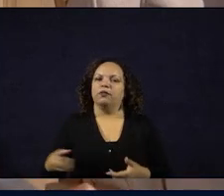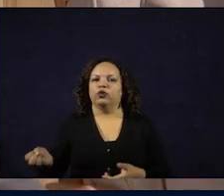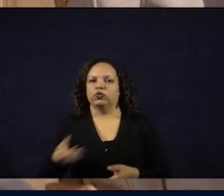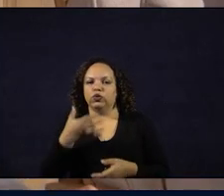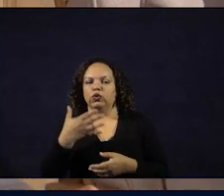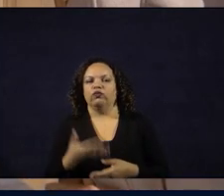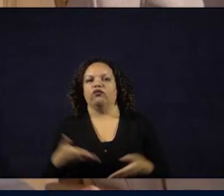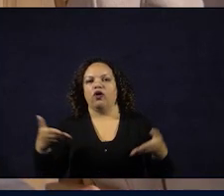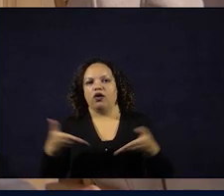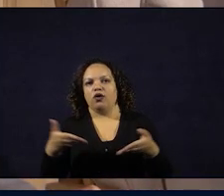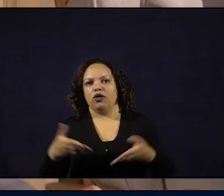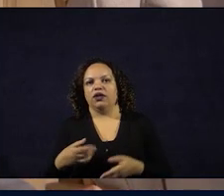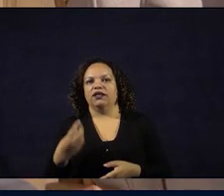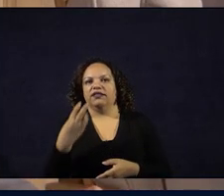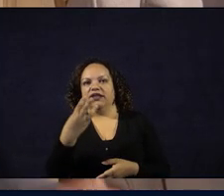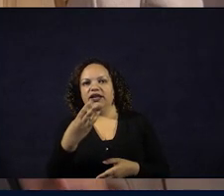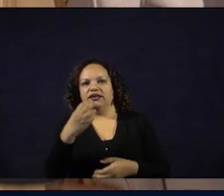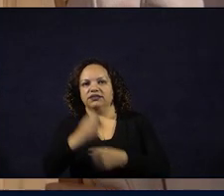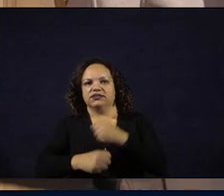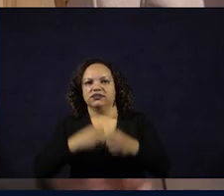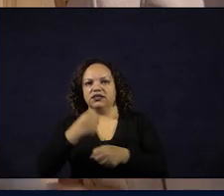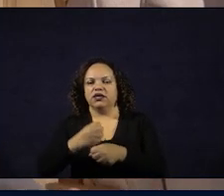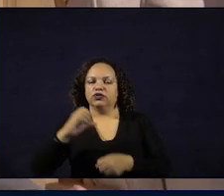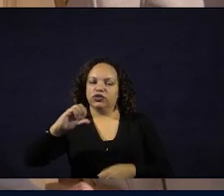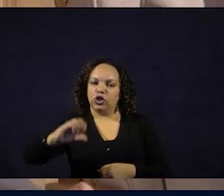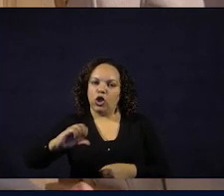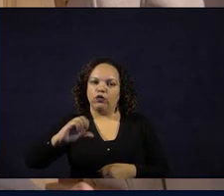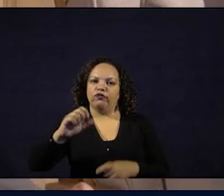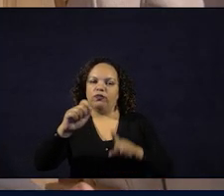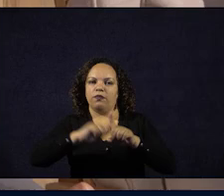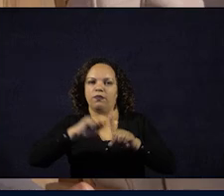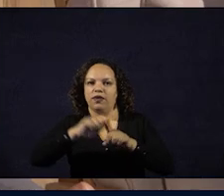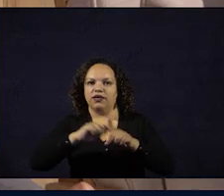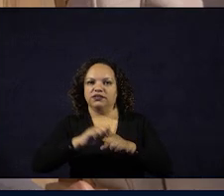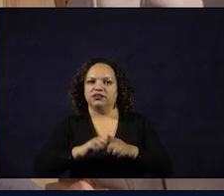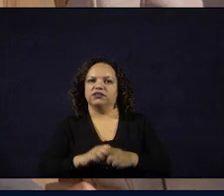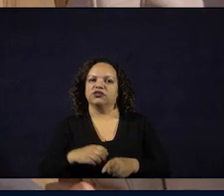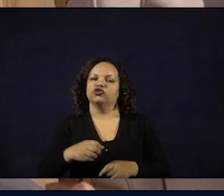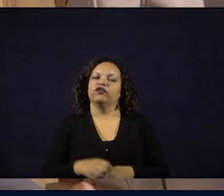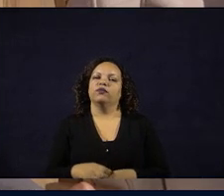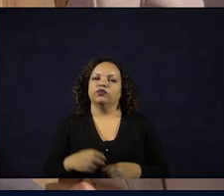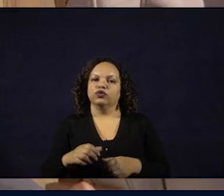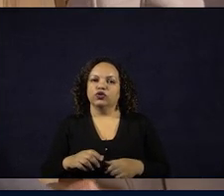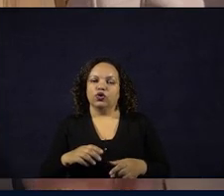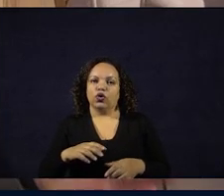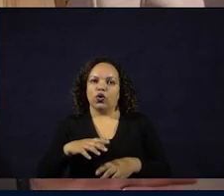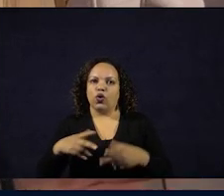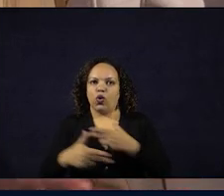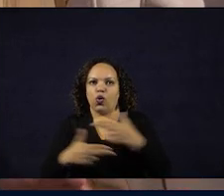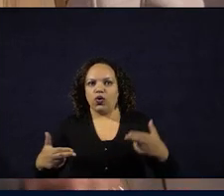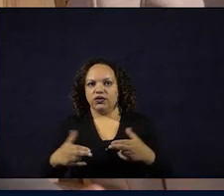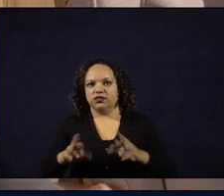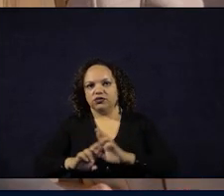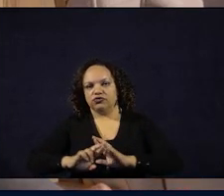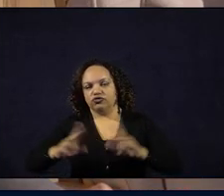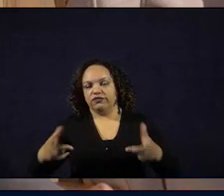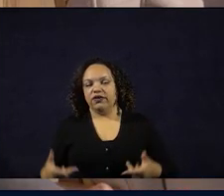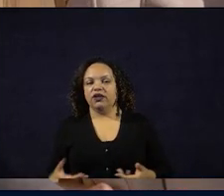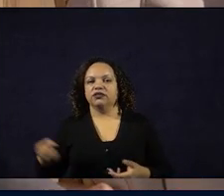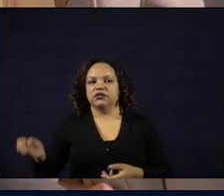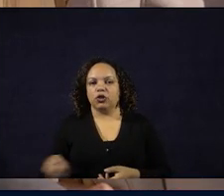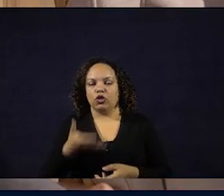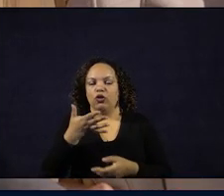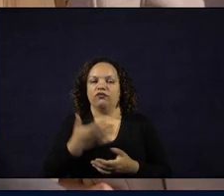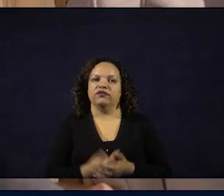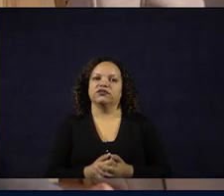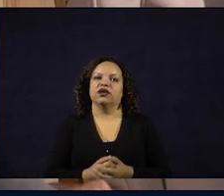em 3 anos e 9 meses, nós renascemos o setor ferroviário no Brasil, uma retomada desse setor que vai, nos próximos